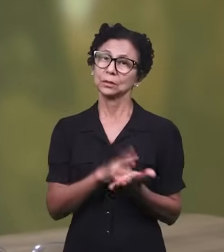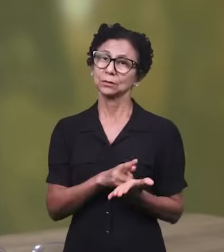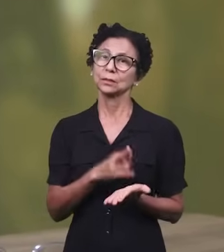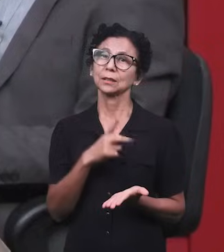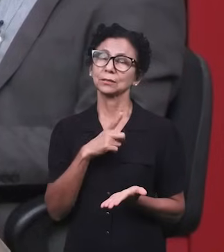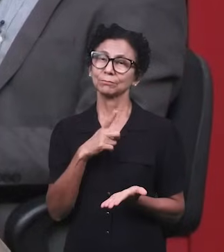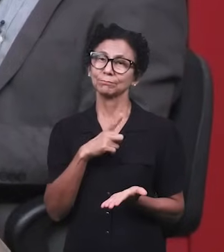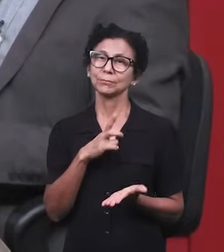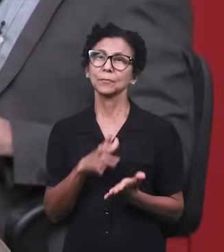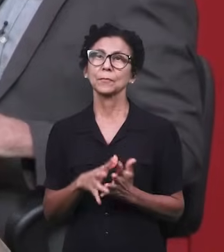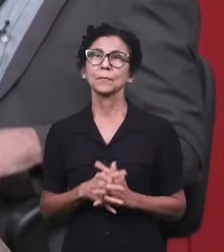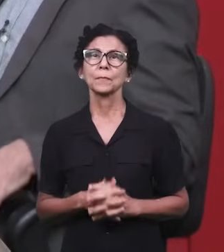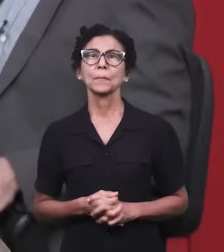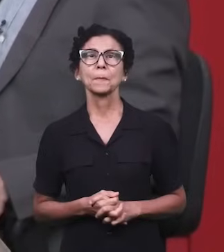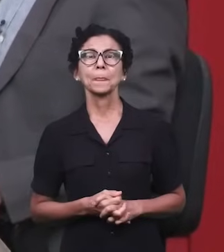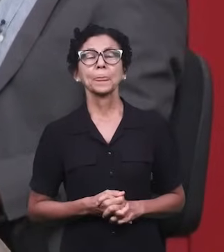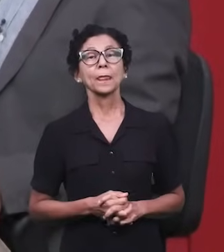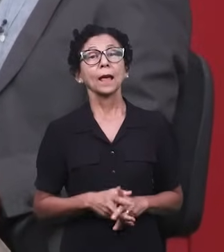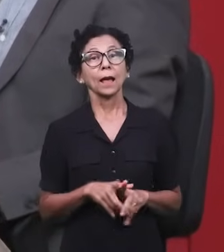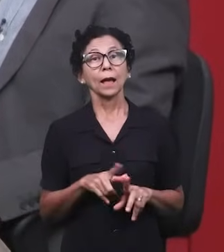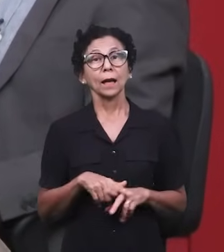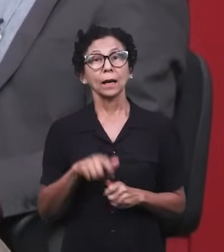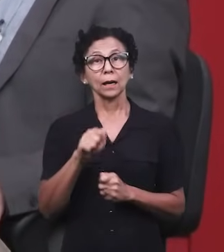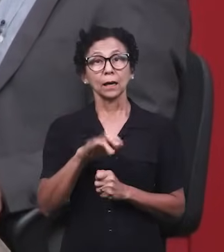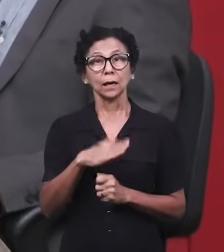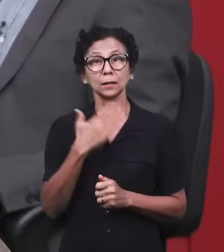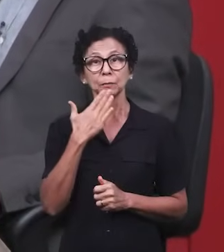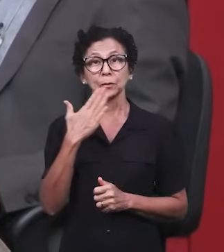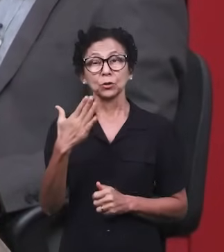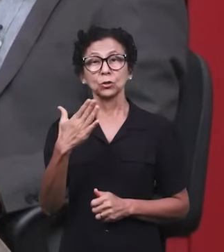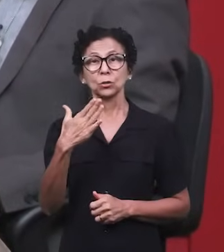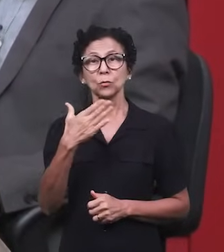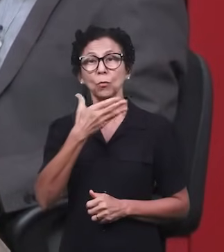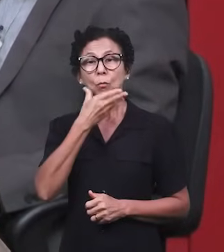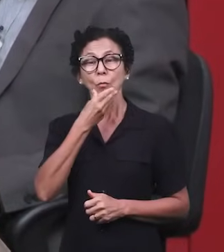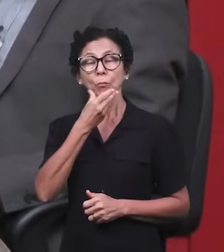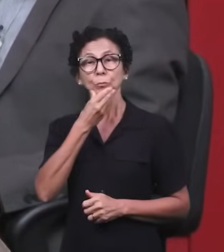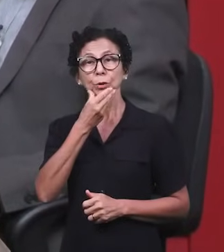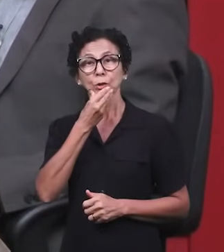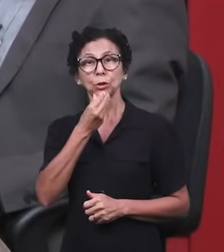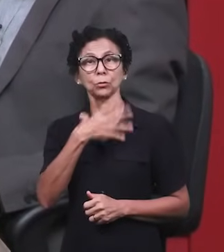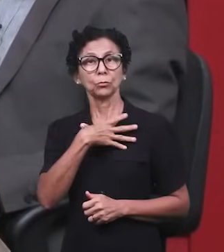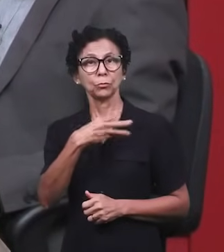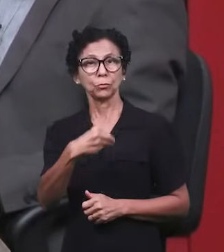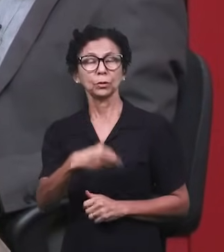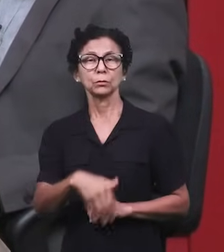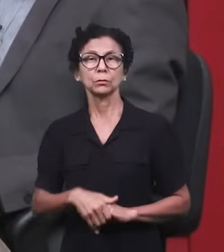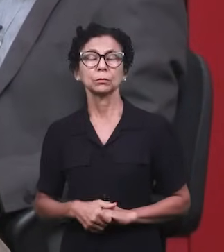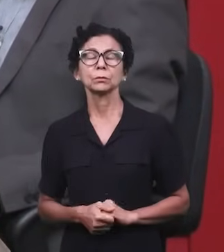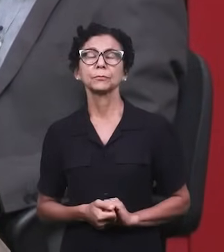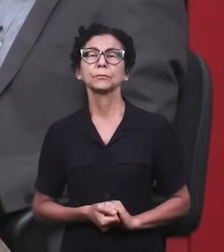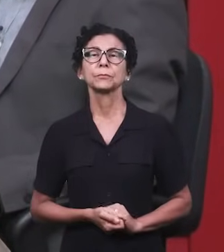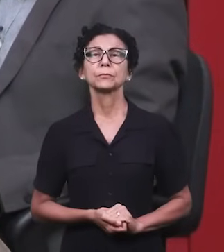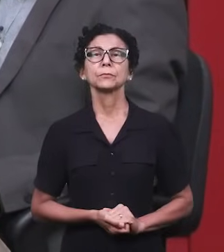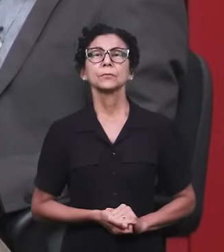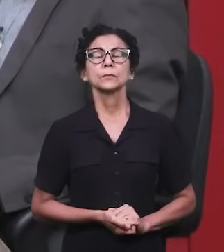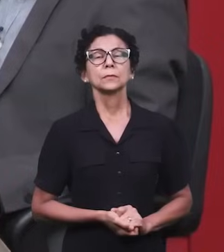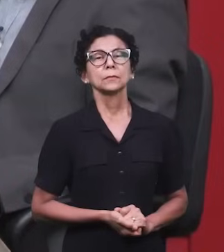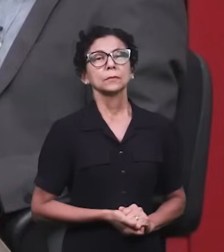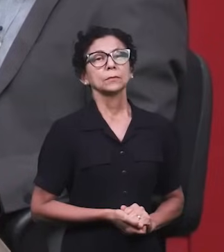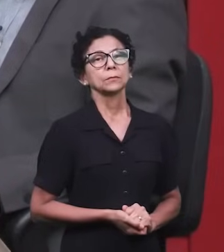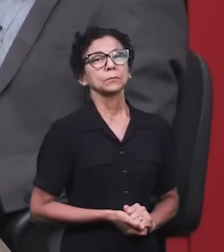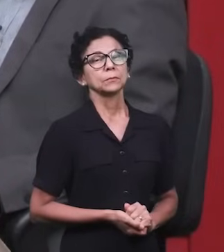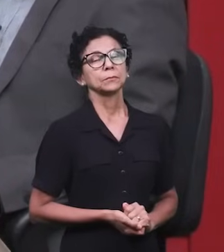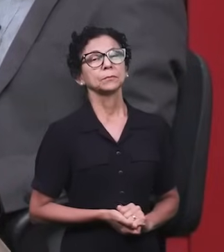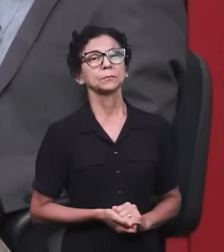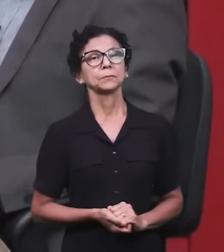Por isso, inclusive, que ela pede um filho varão. Porque para servir no templo, né, por uma questão da